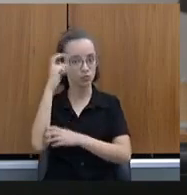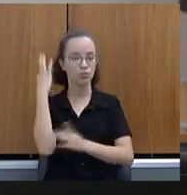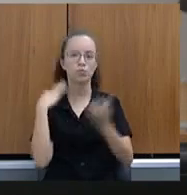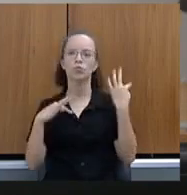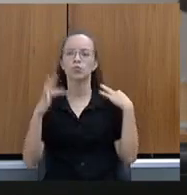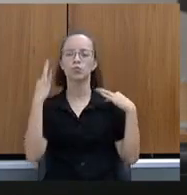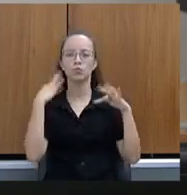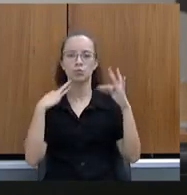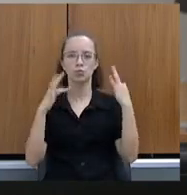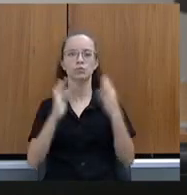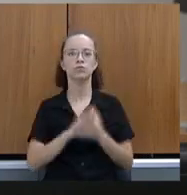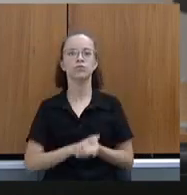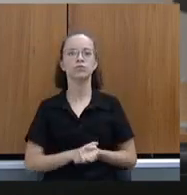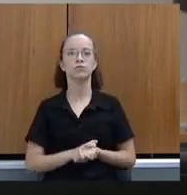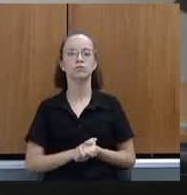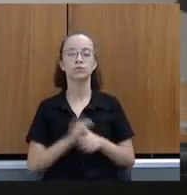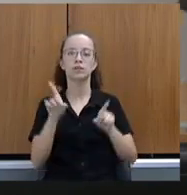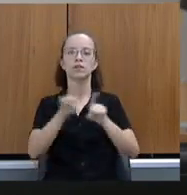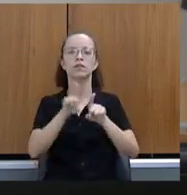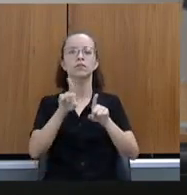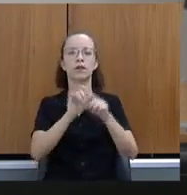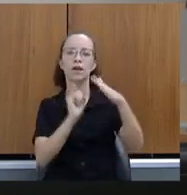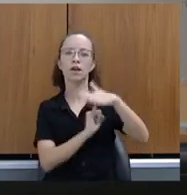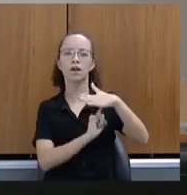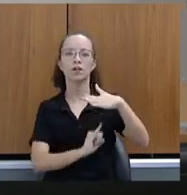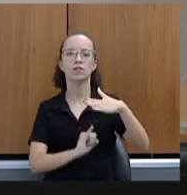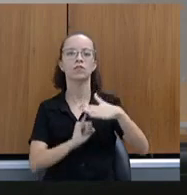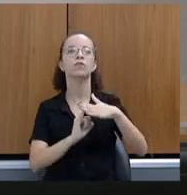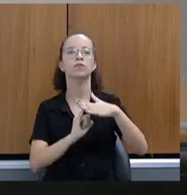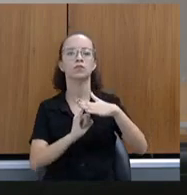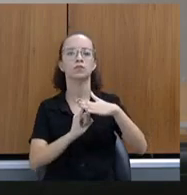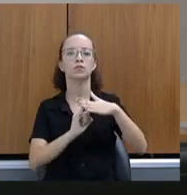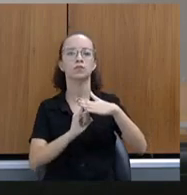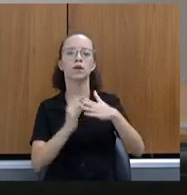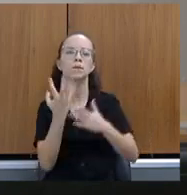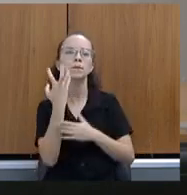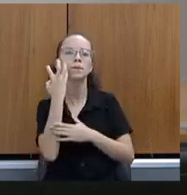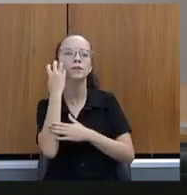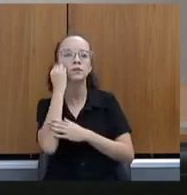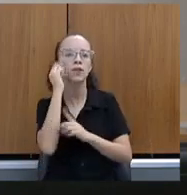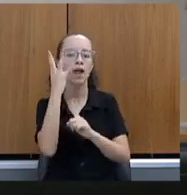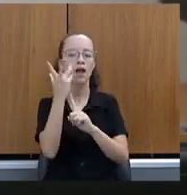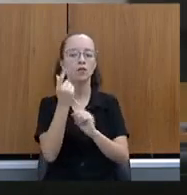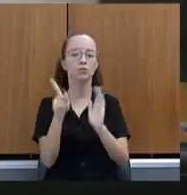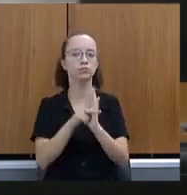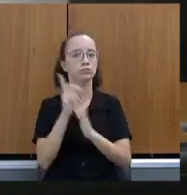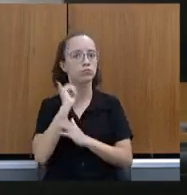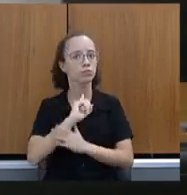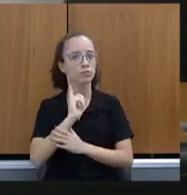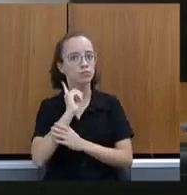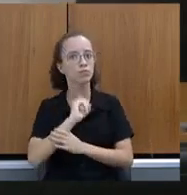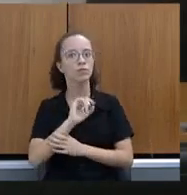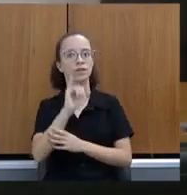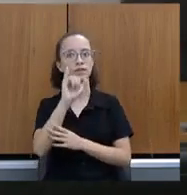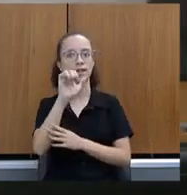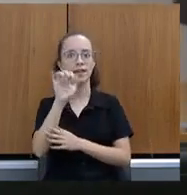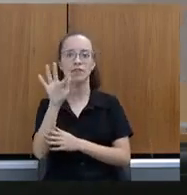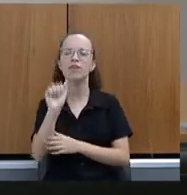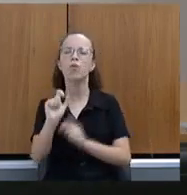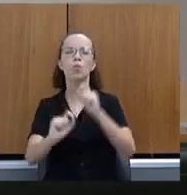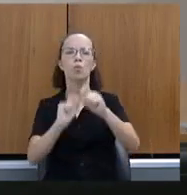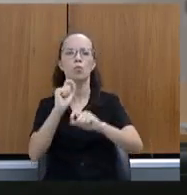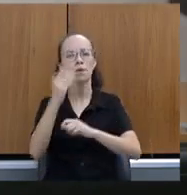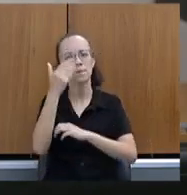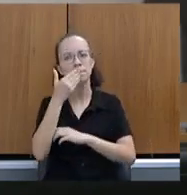secude e ao Instituto Estadual do patrimônio histórico e artístico de Minas Gerais e essa pedido de